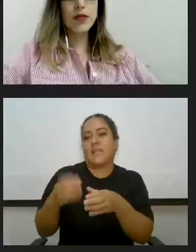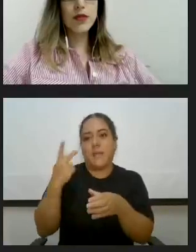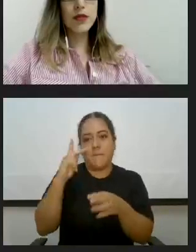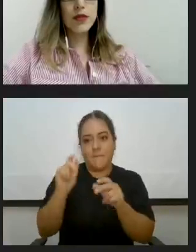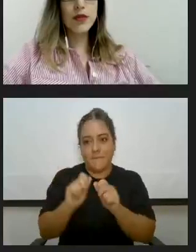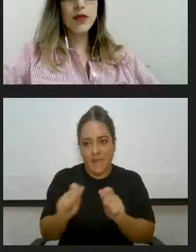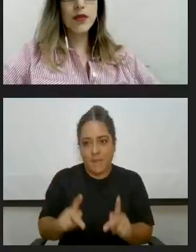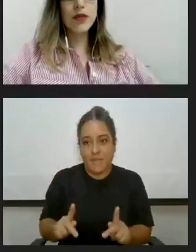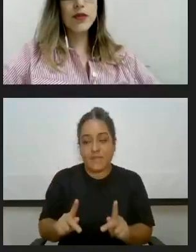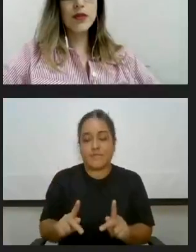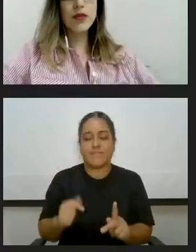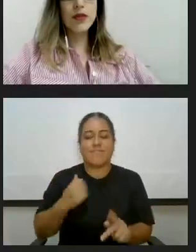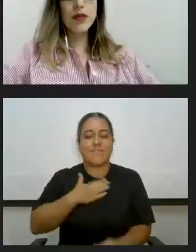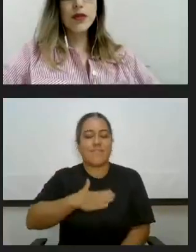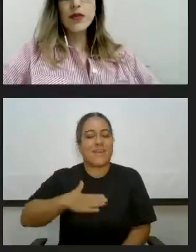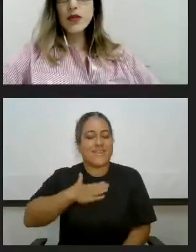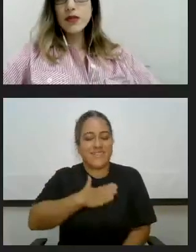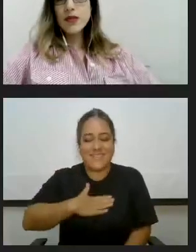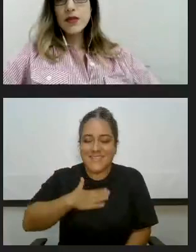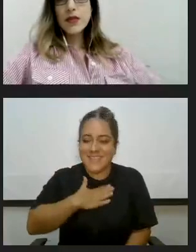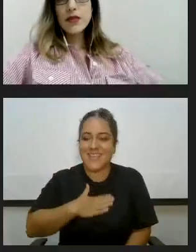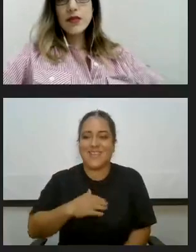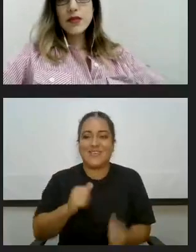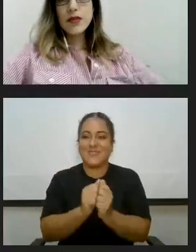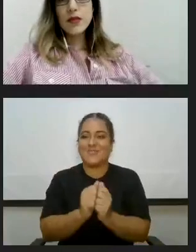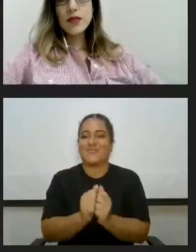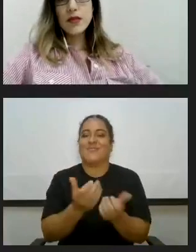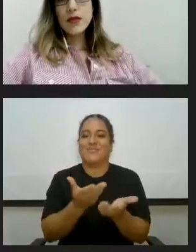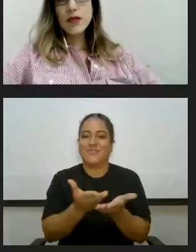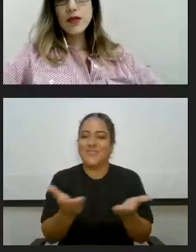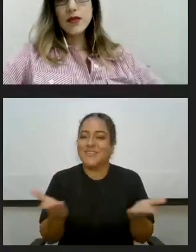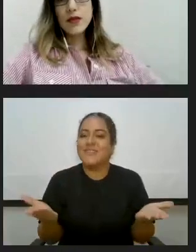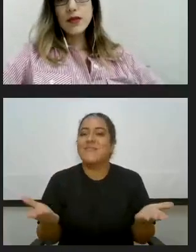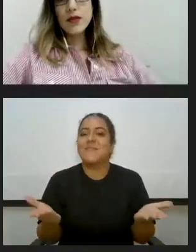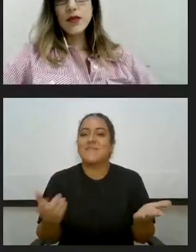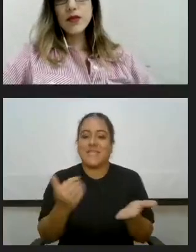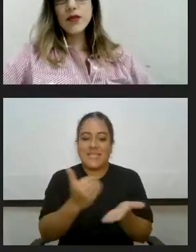a gente, uma satisfação estar iniciando